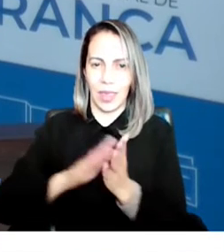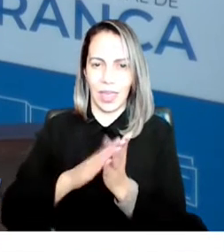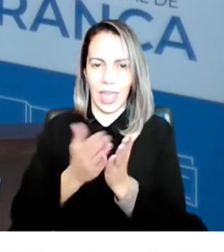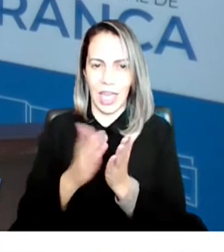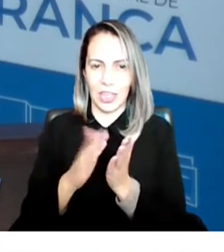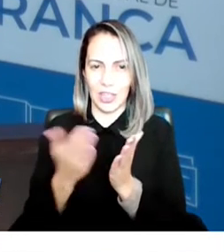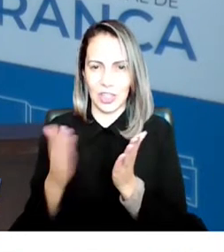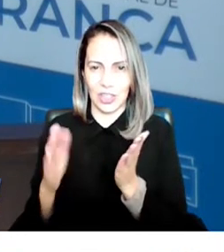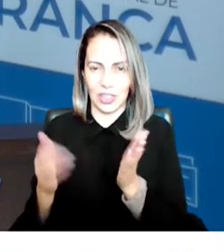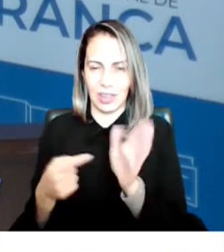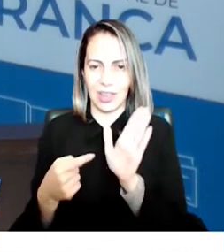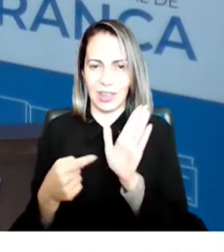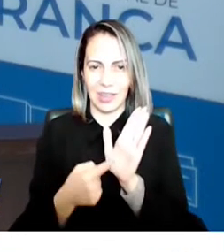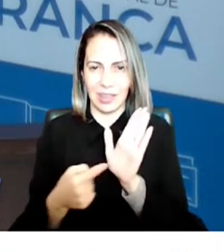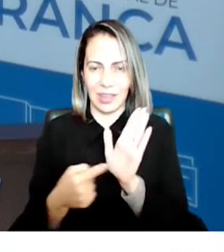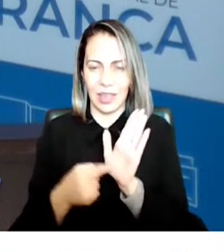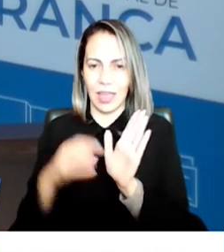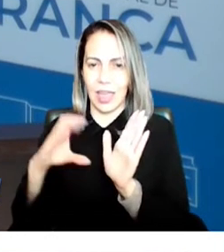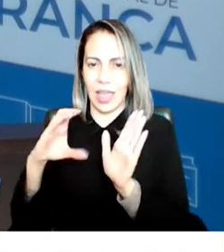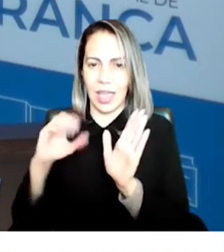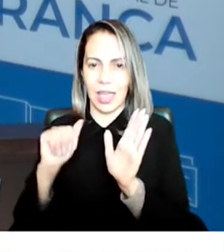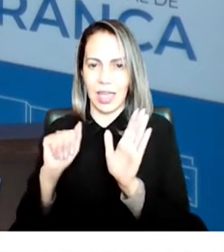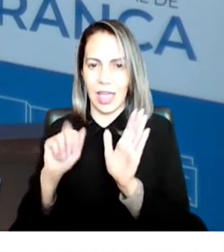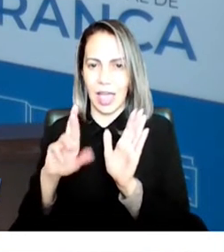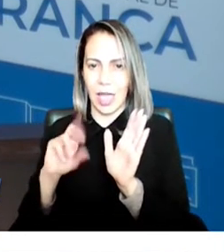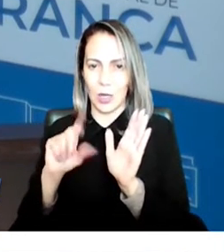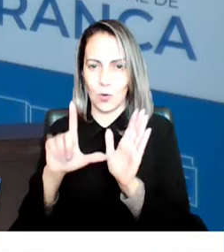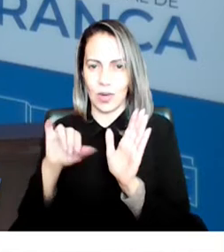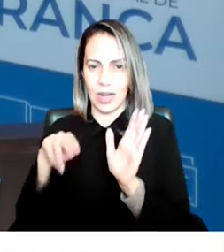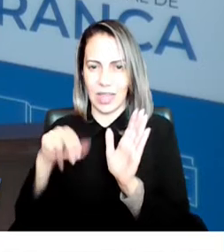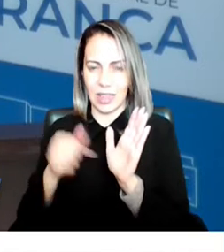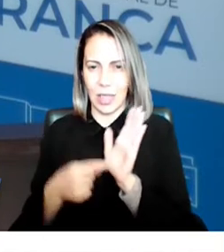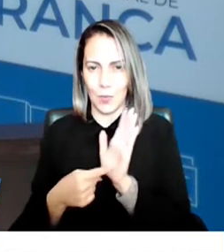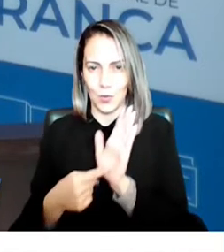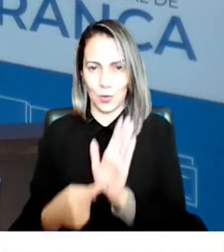doutora Carolina Scavacini mostrou ali.